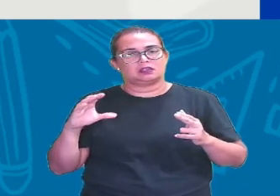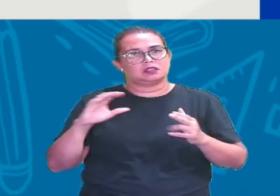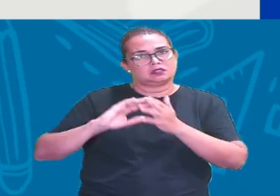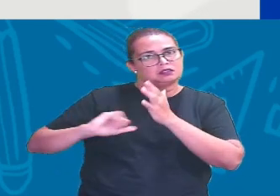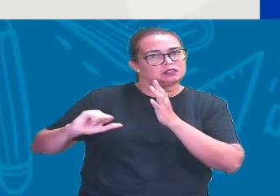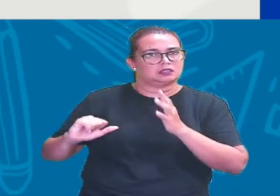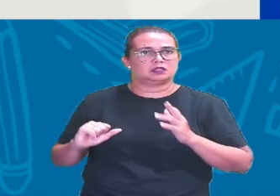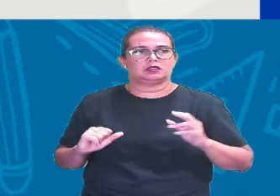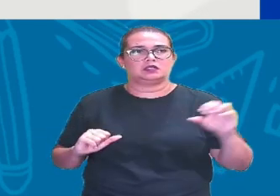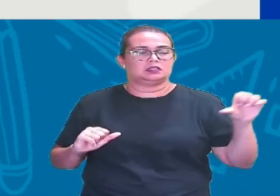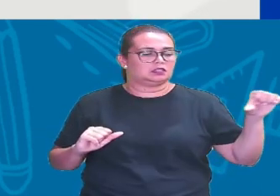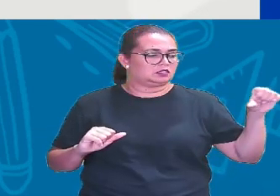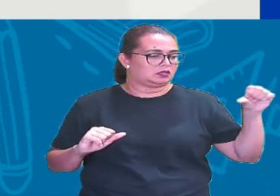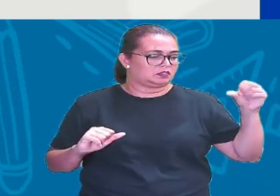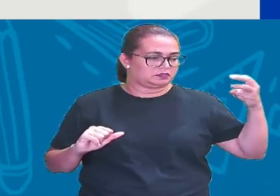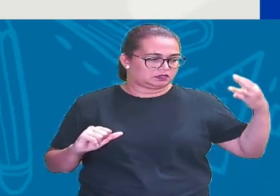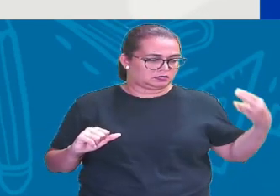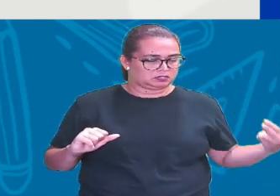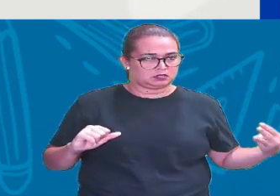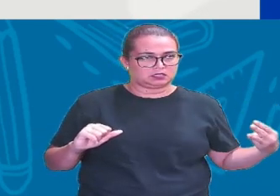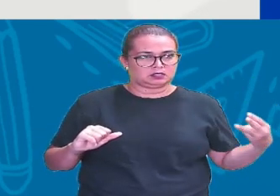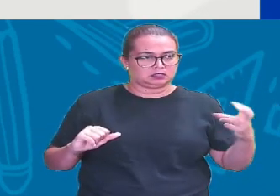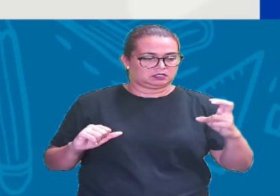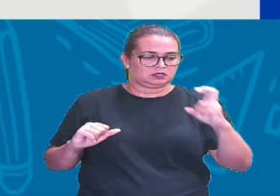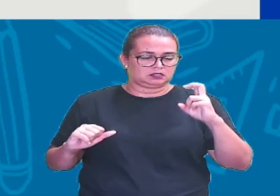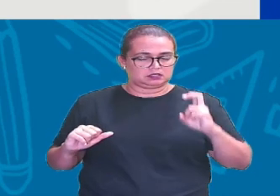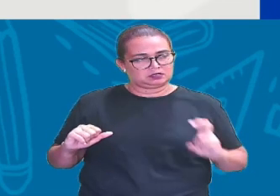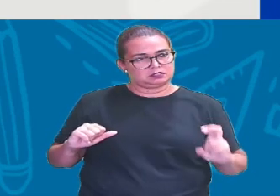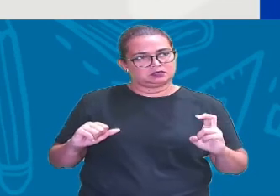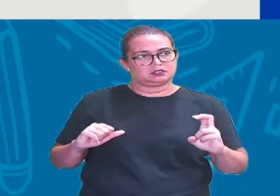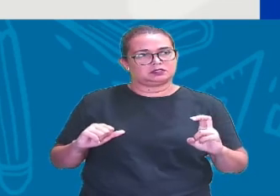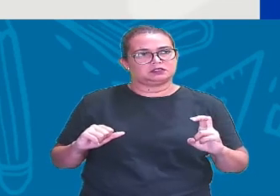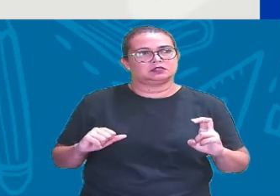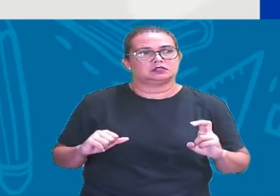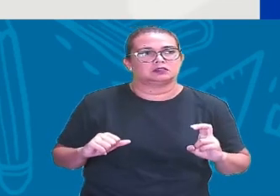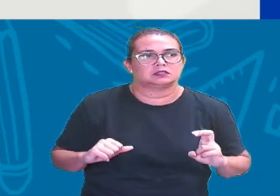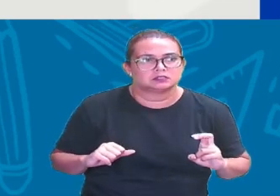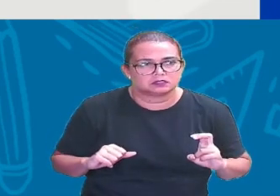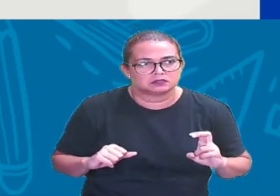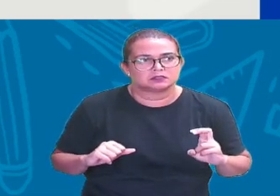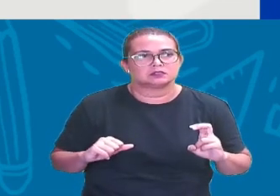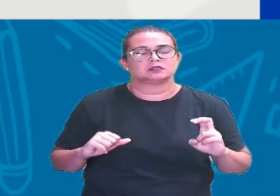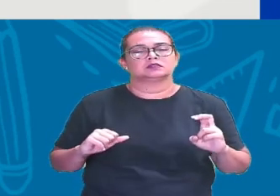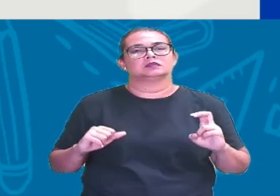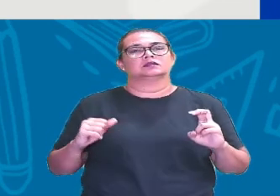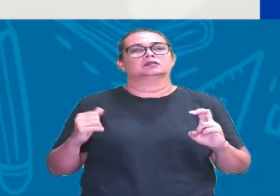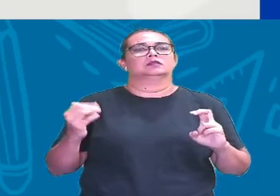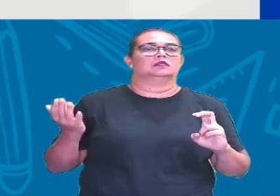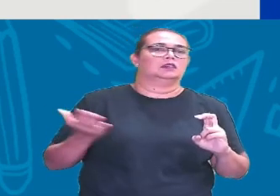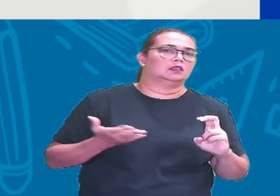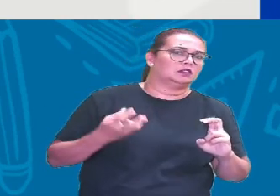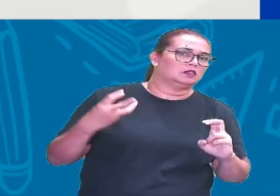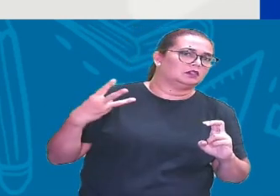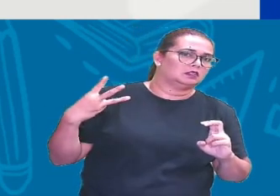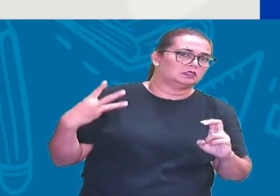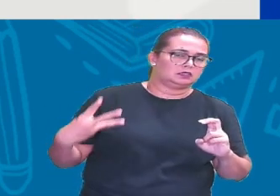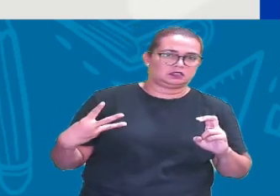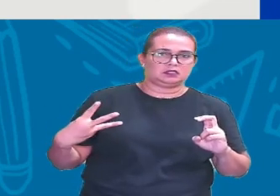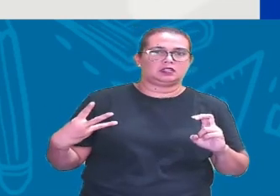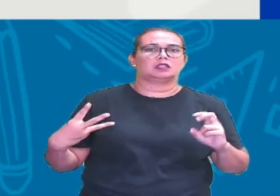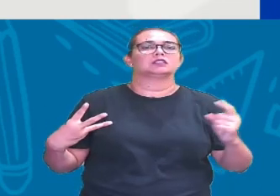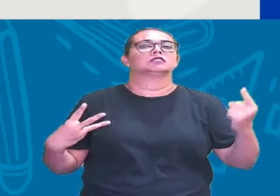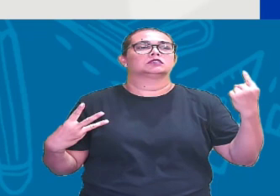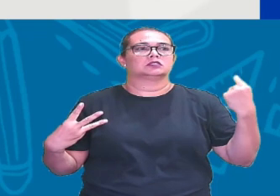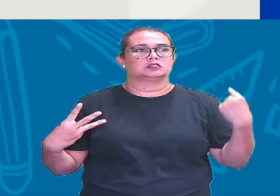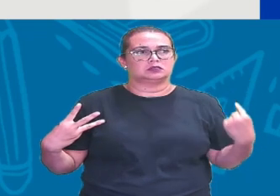9 dividido por 3, 3 e o 5 não dá, repete. Olha a divisão por 3 agora. O 3,